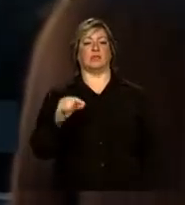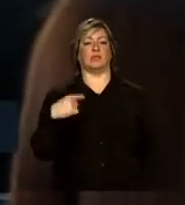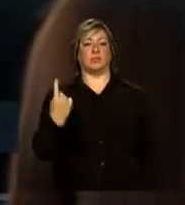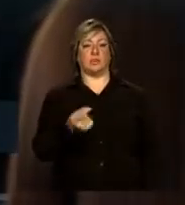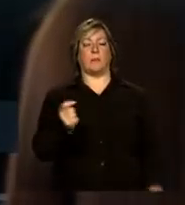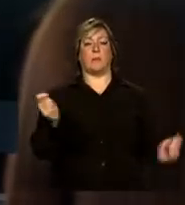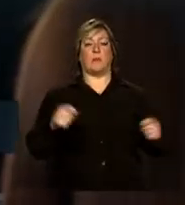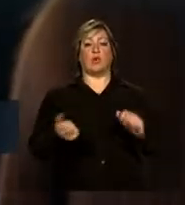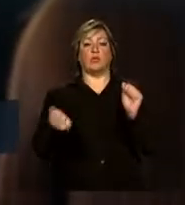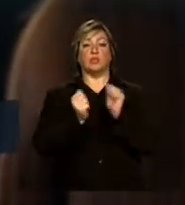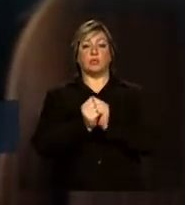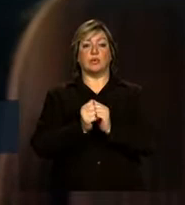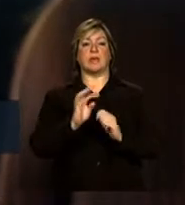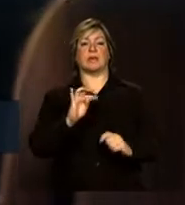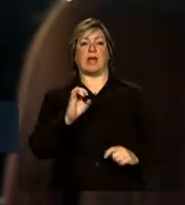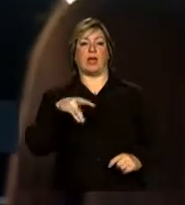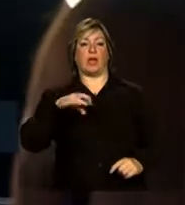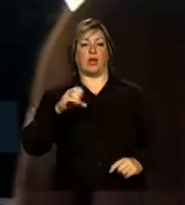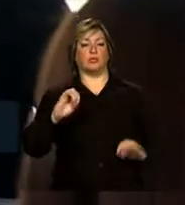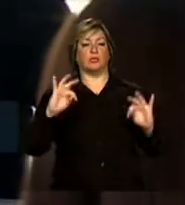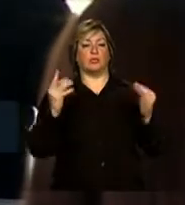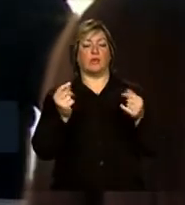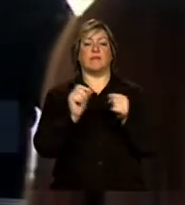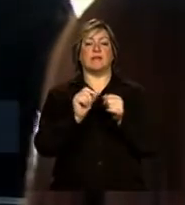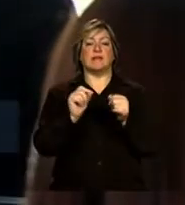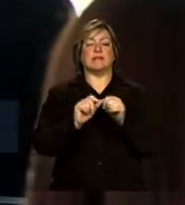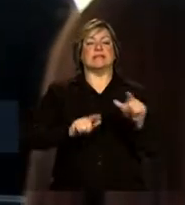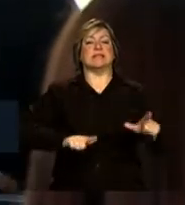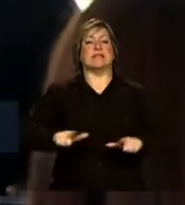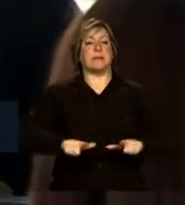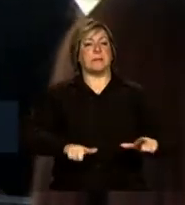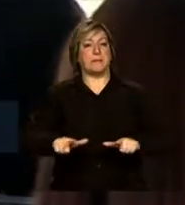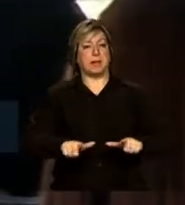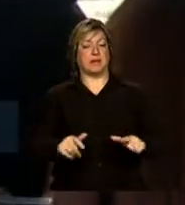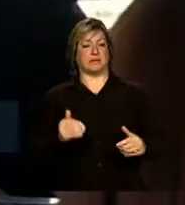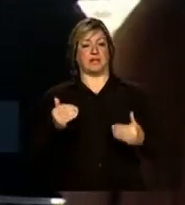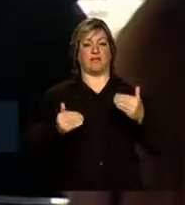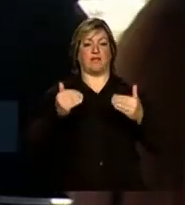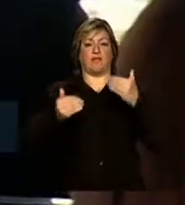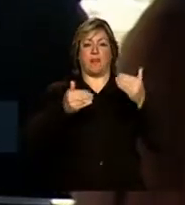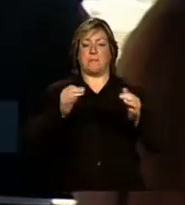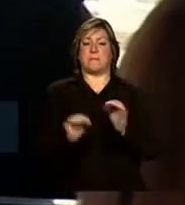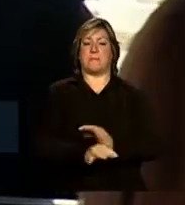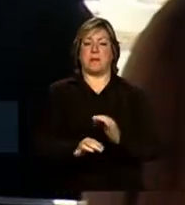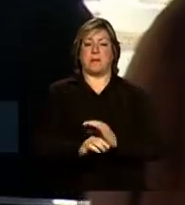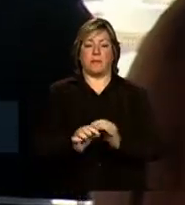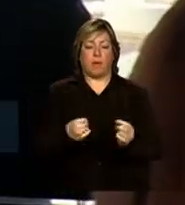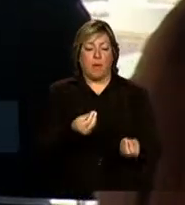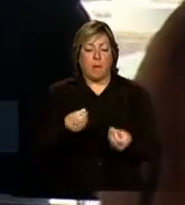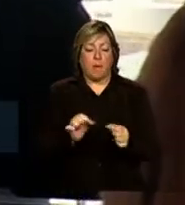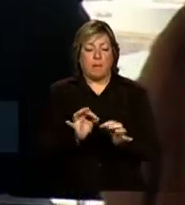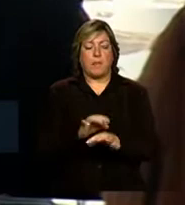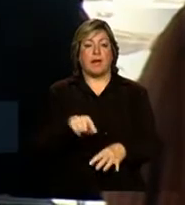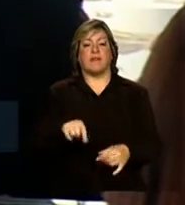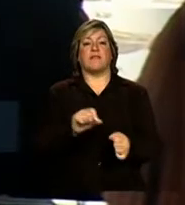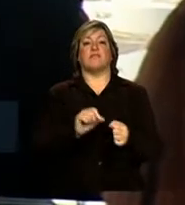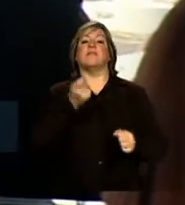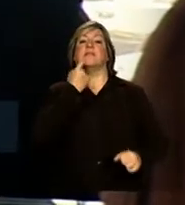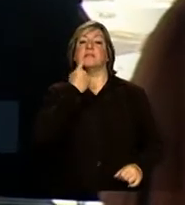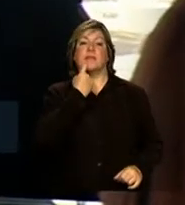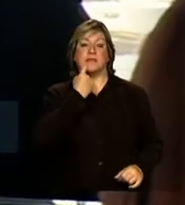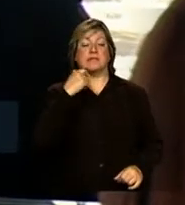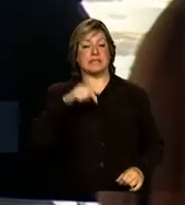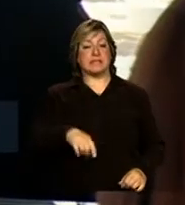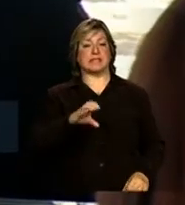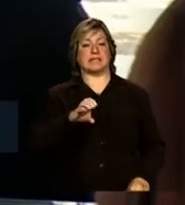é junto com os técnicos nosso fazer uma atividade de desenvolvimento de preparo do peixe isso é um incentivo que